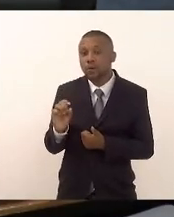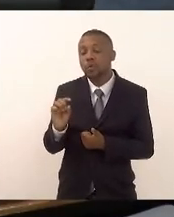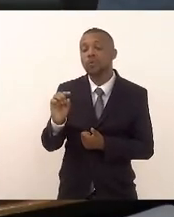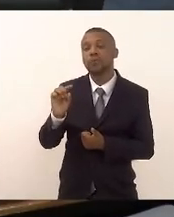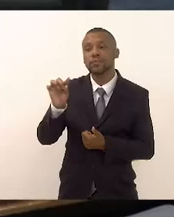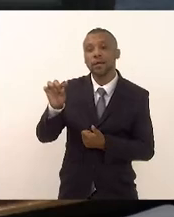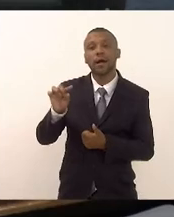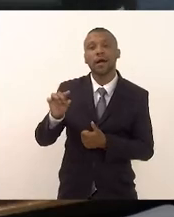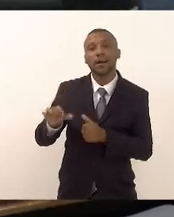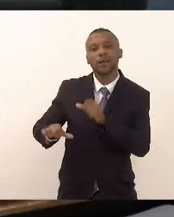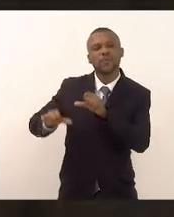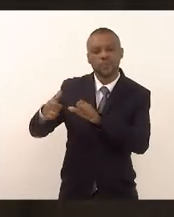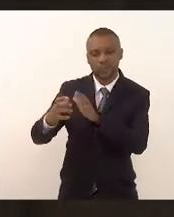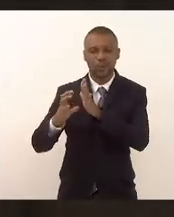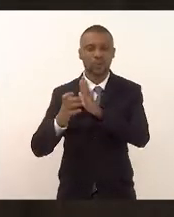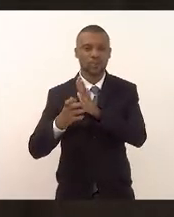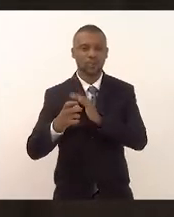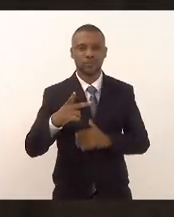Brasil.